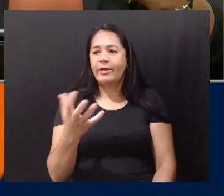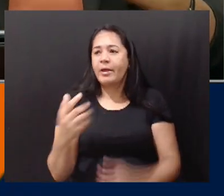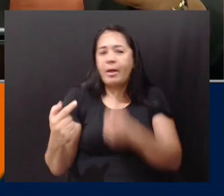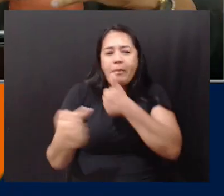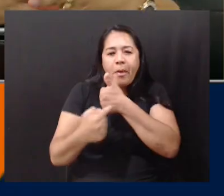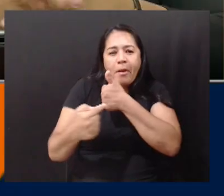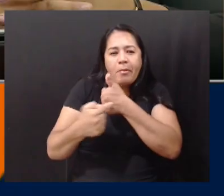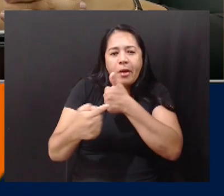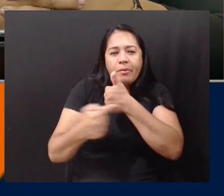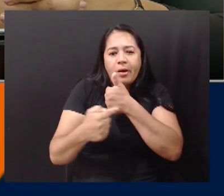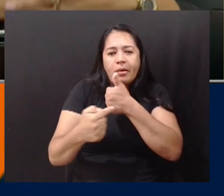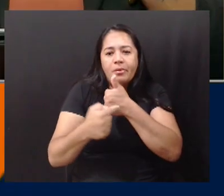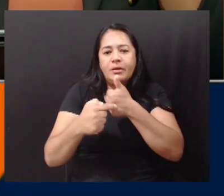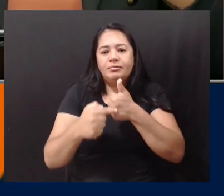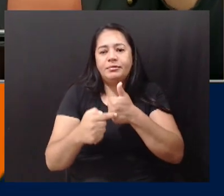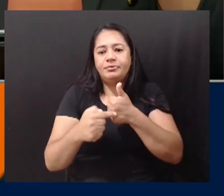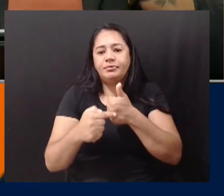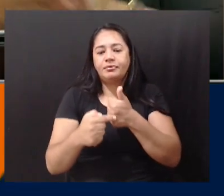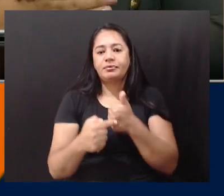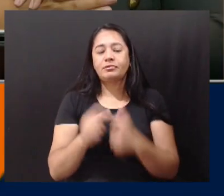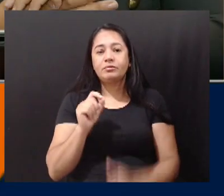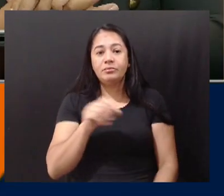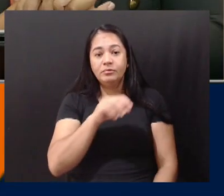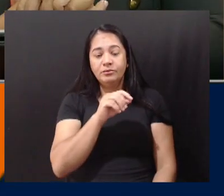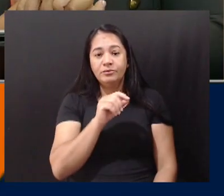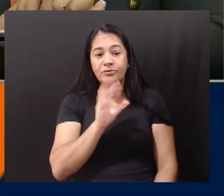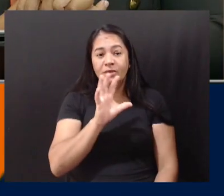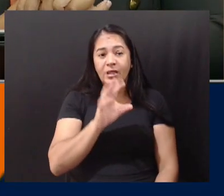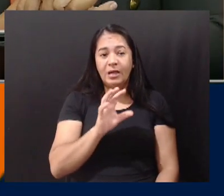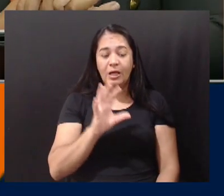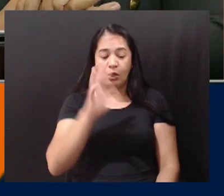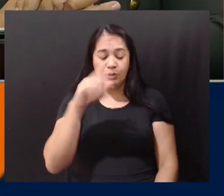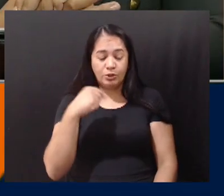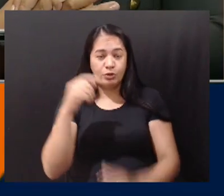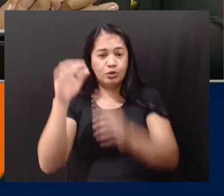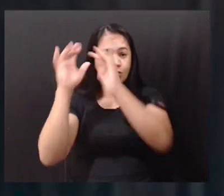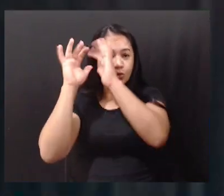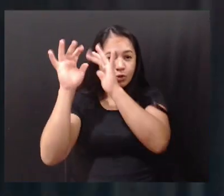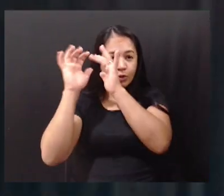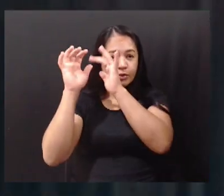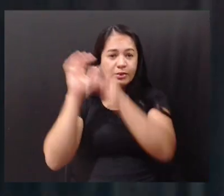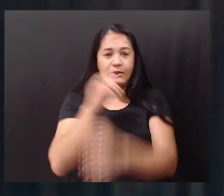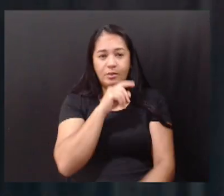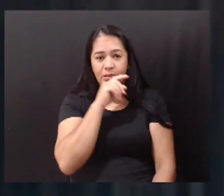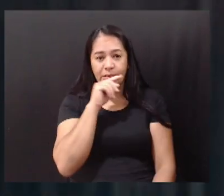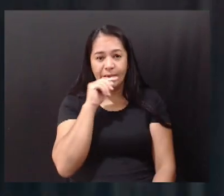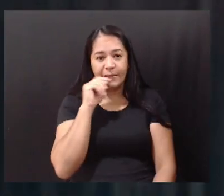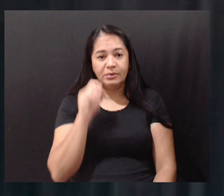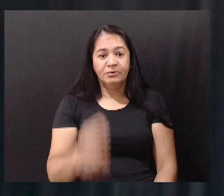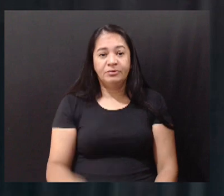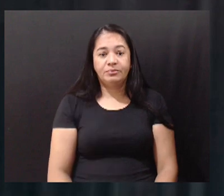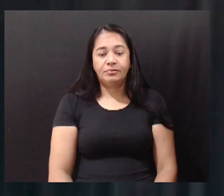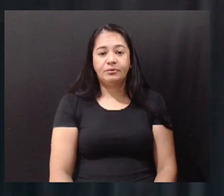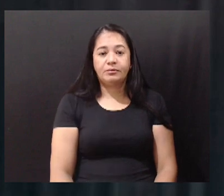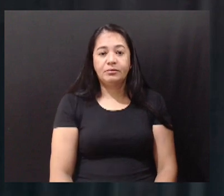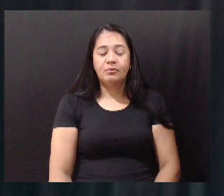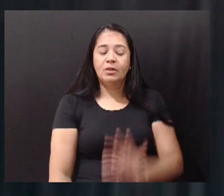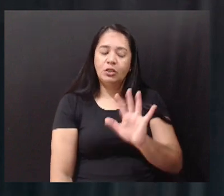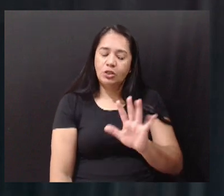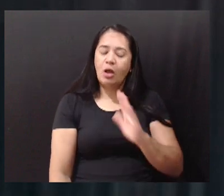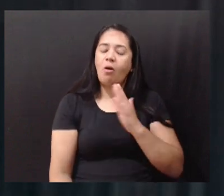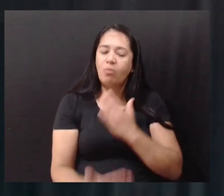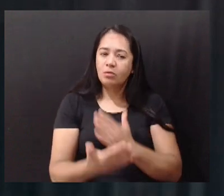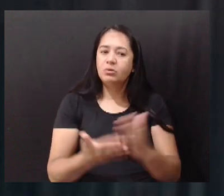digitais. O que acontece aqui no nosso cérebro? Então, isso tem sido alvo de muito estudo, Rúbia. Eu acho